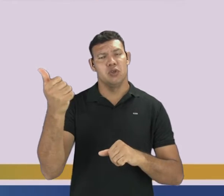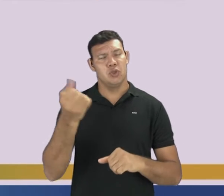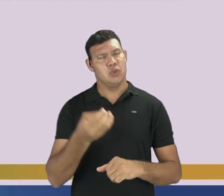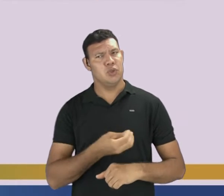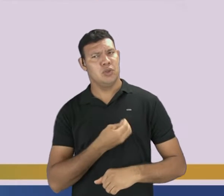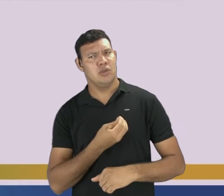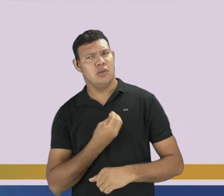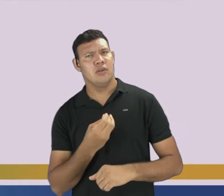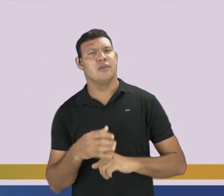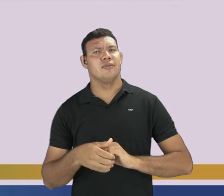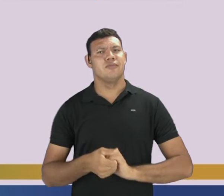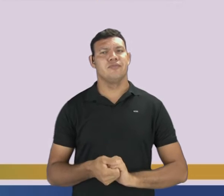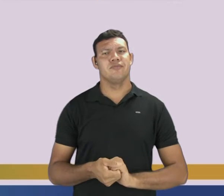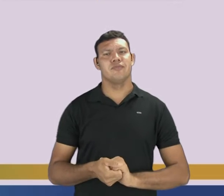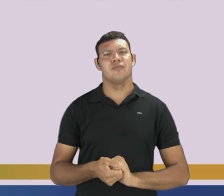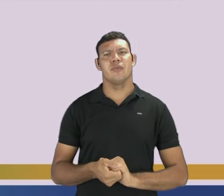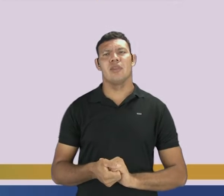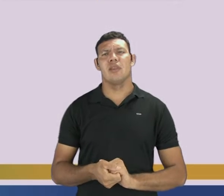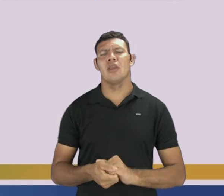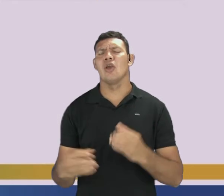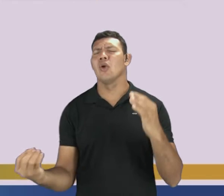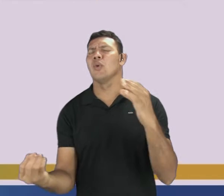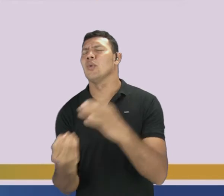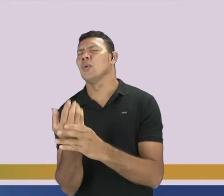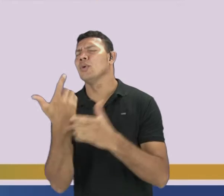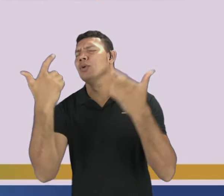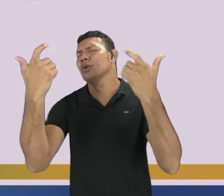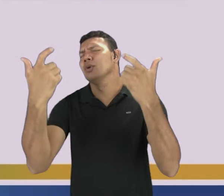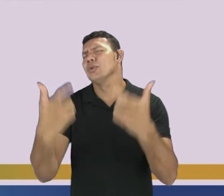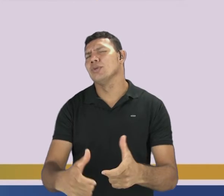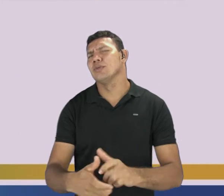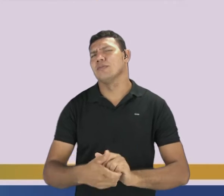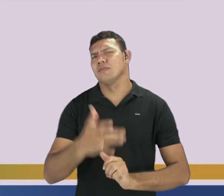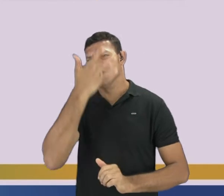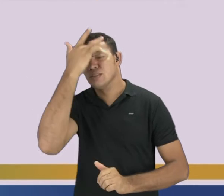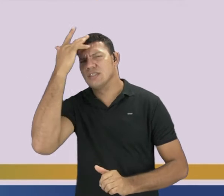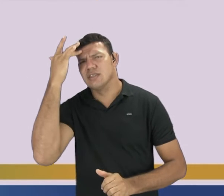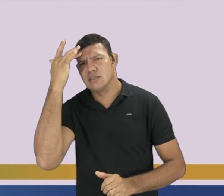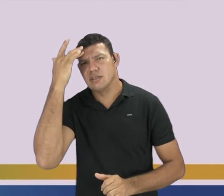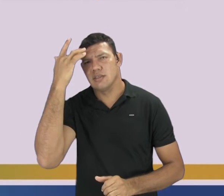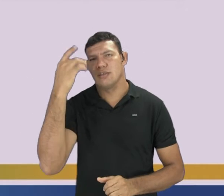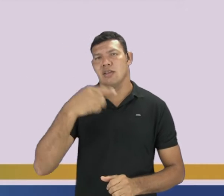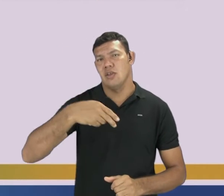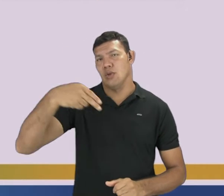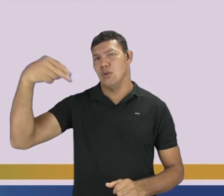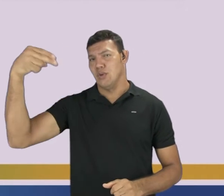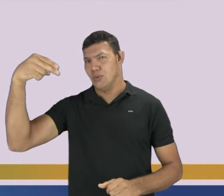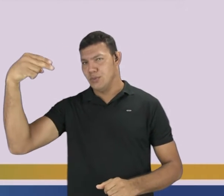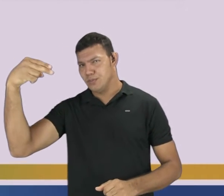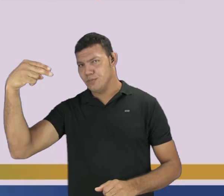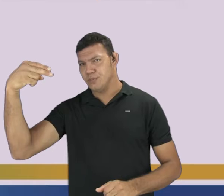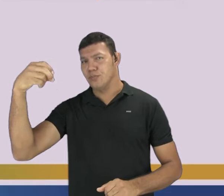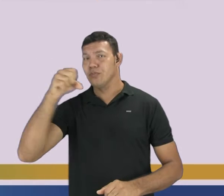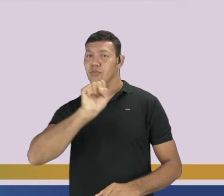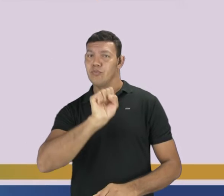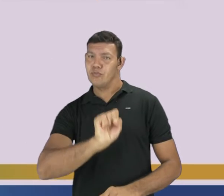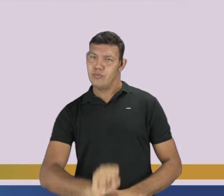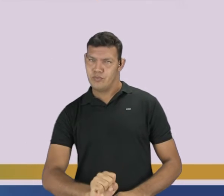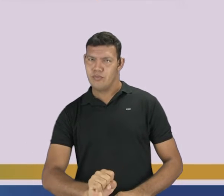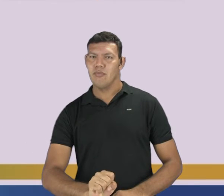veem qual é a origem dessas pessoas? Da região Nordeste e da região